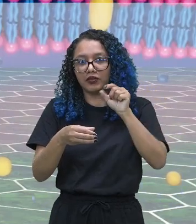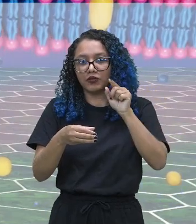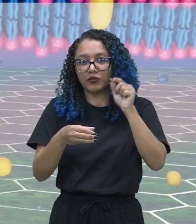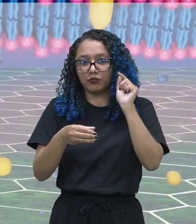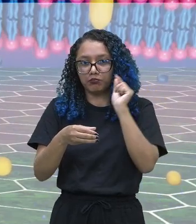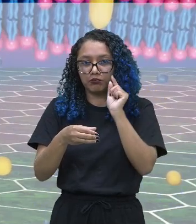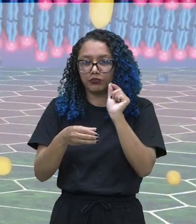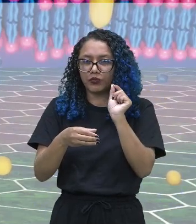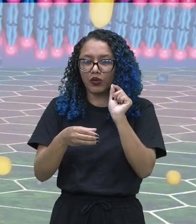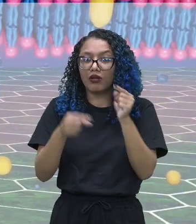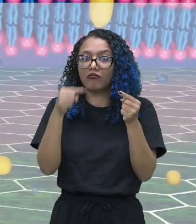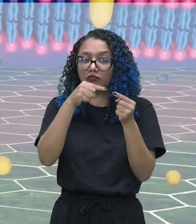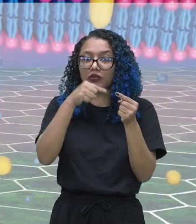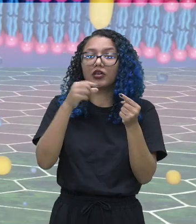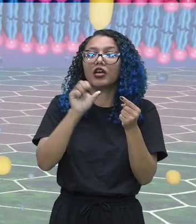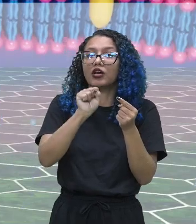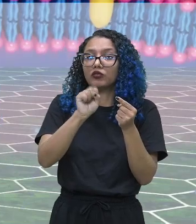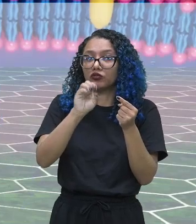o soluto.